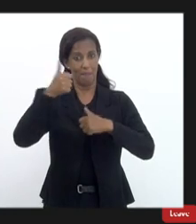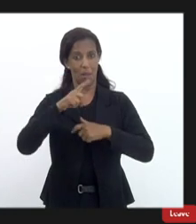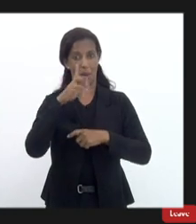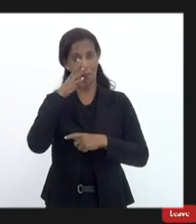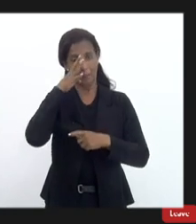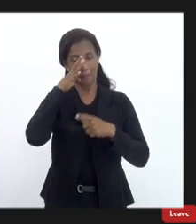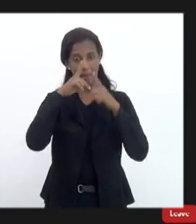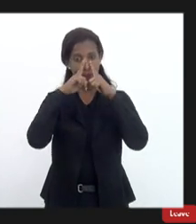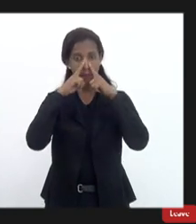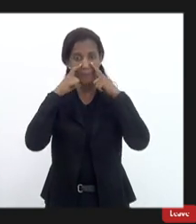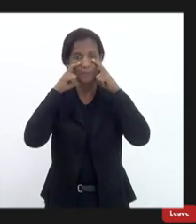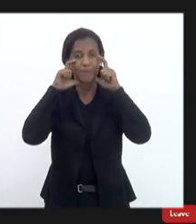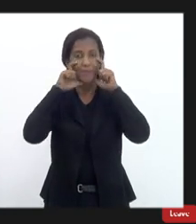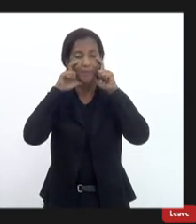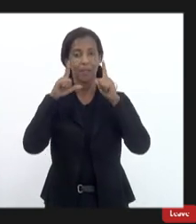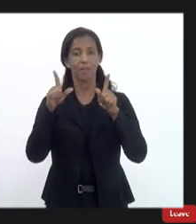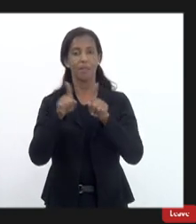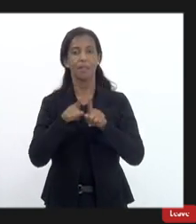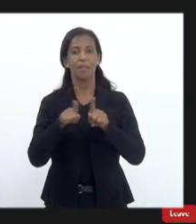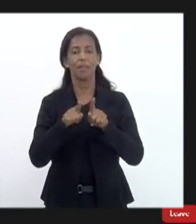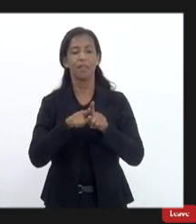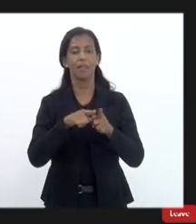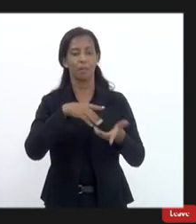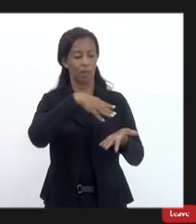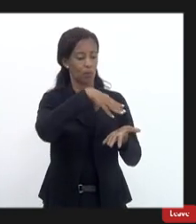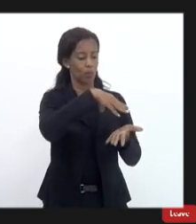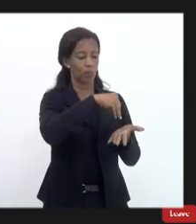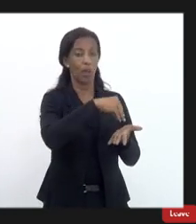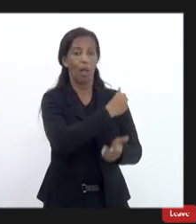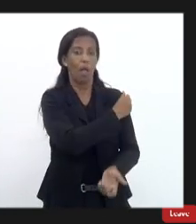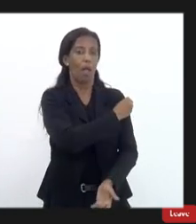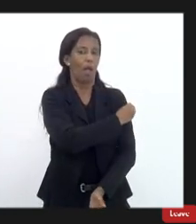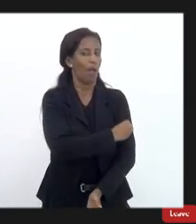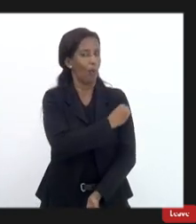falando, que os totens de álcool em gel